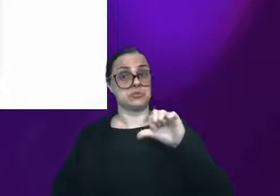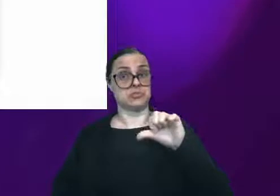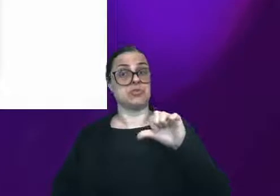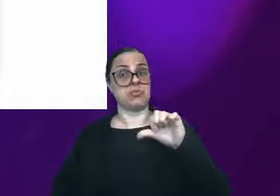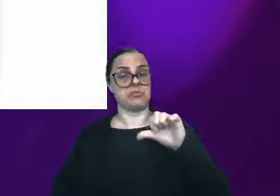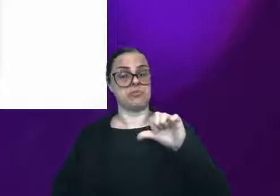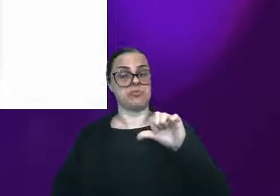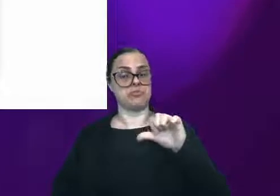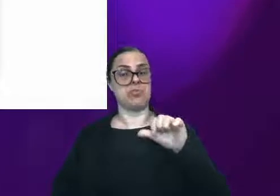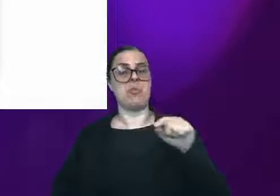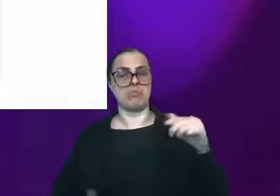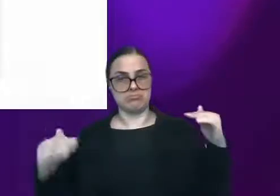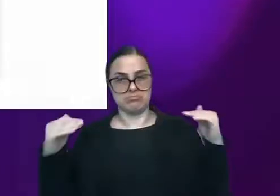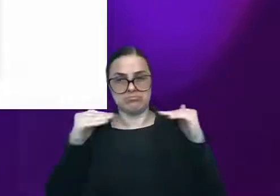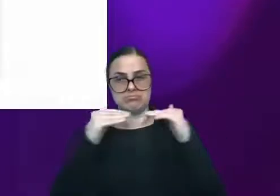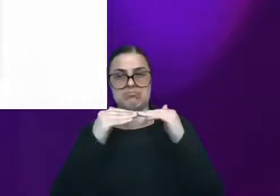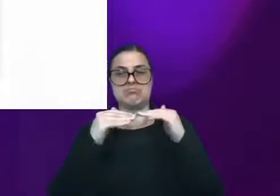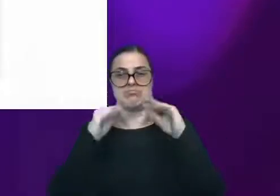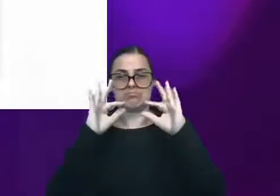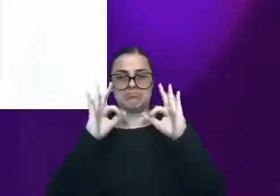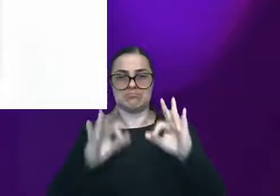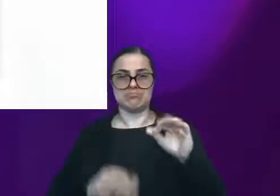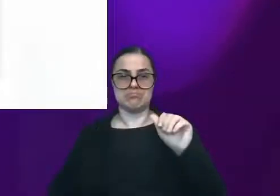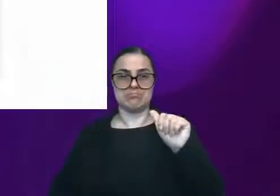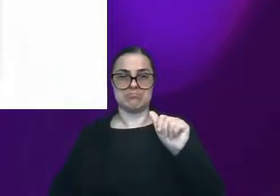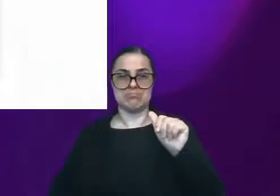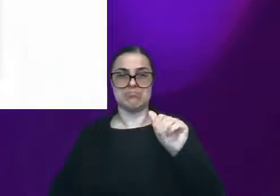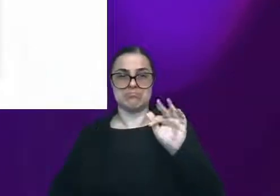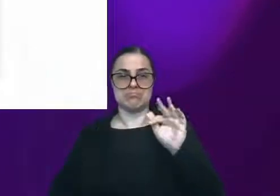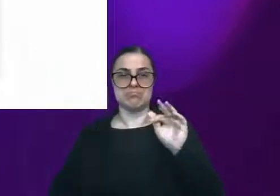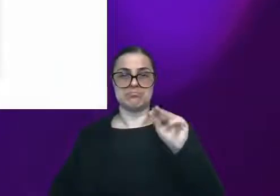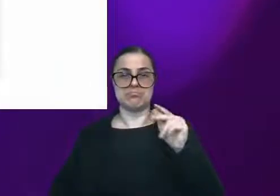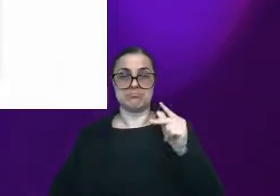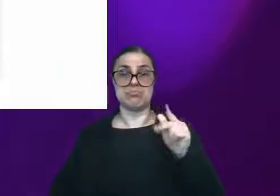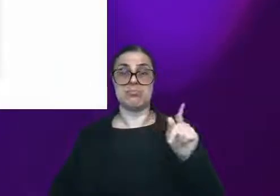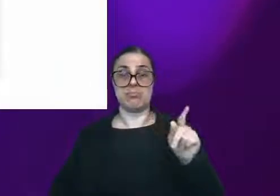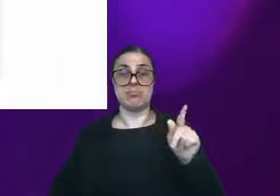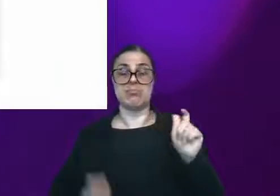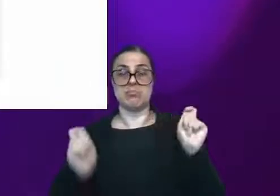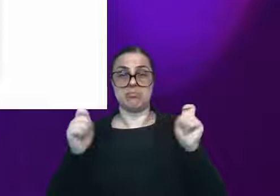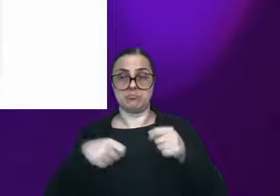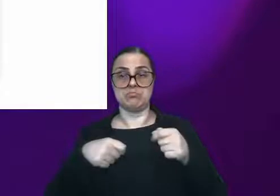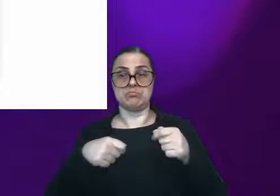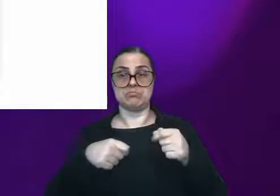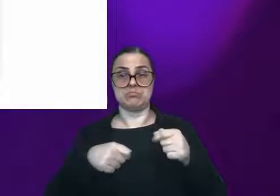de MELD compatível para receber um enxerto hepático dentro da alocação